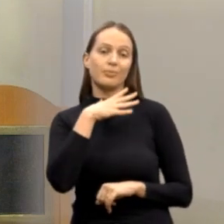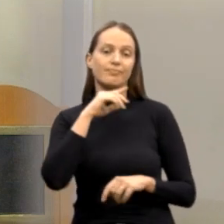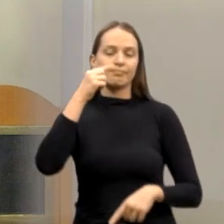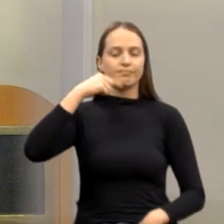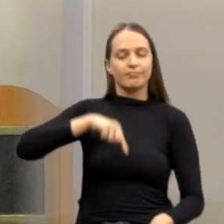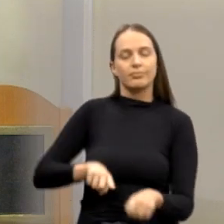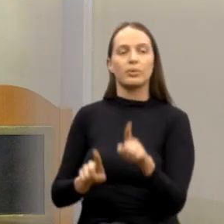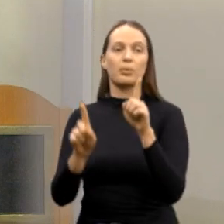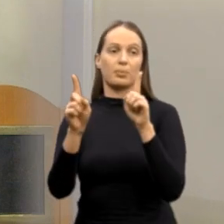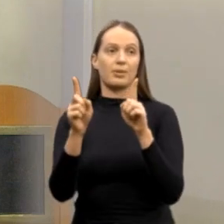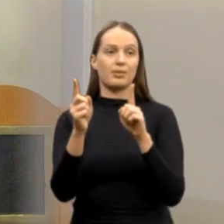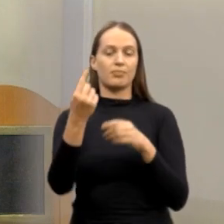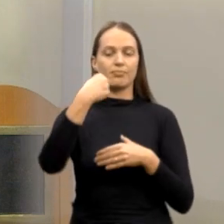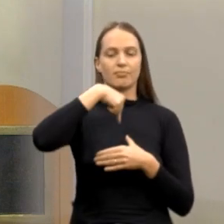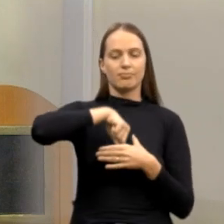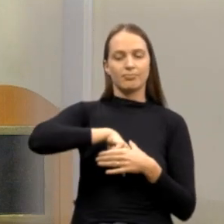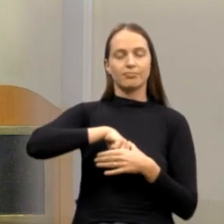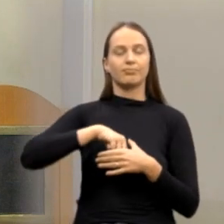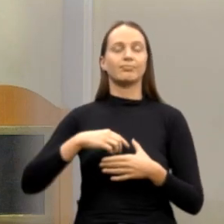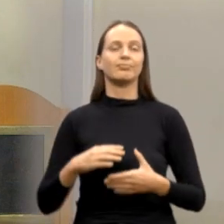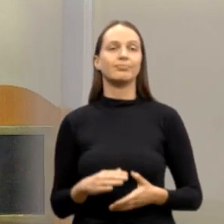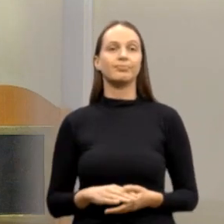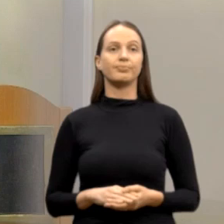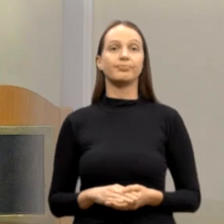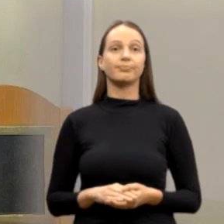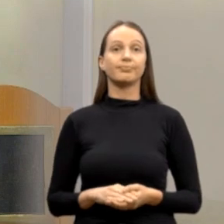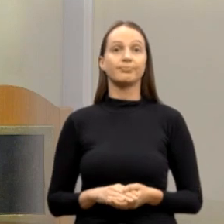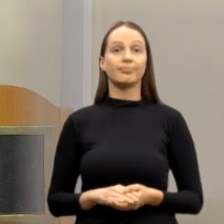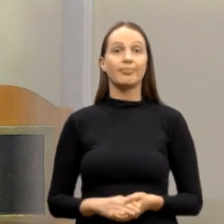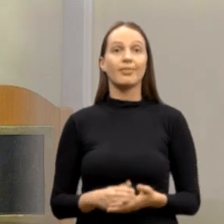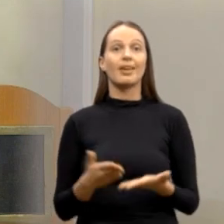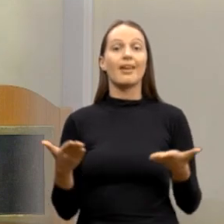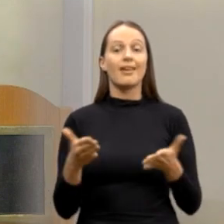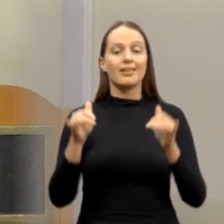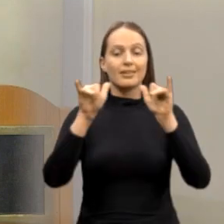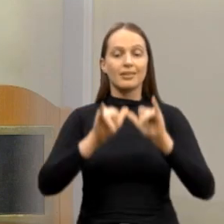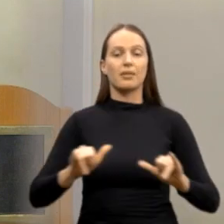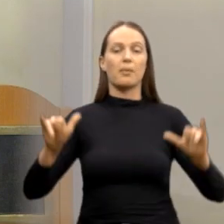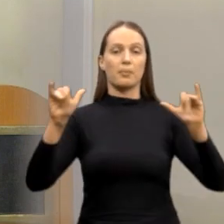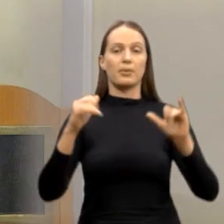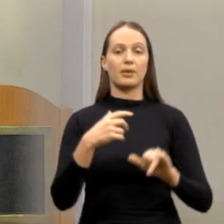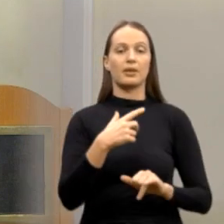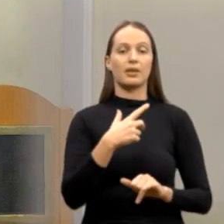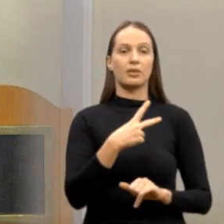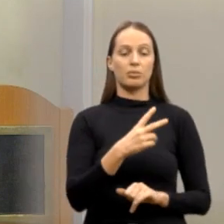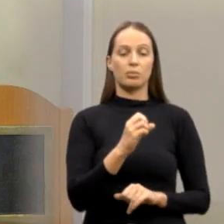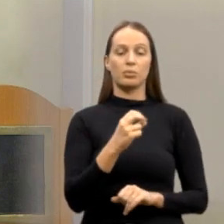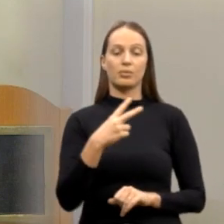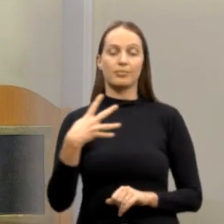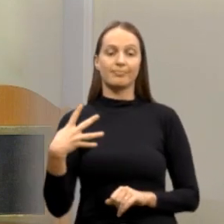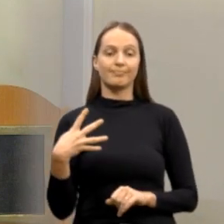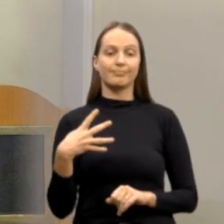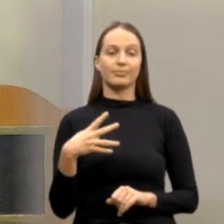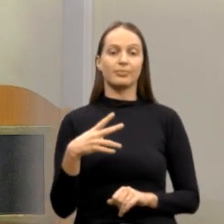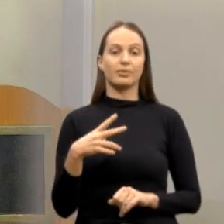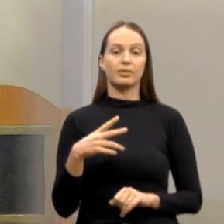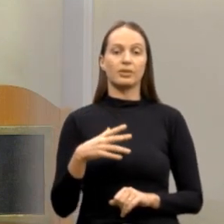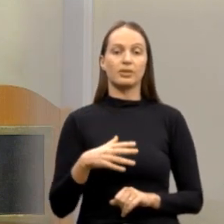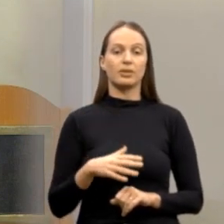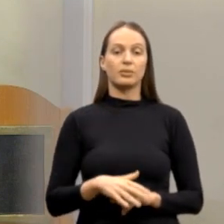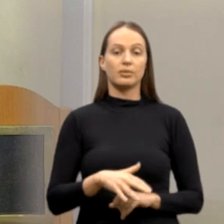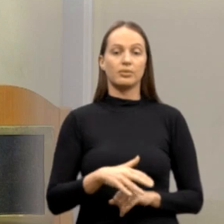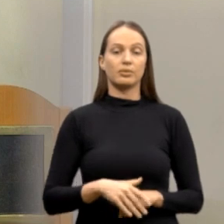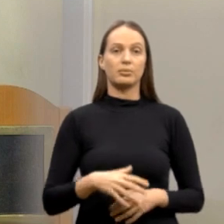internas mas essa em específico para mim teve algo muito sério que foi o luto do meu primo